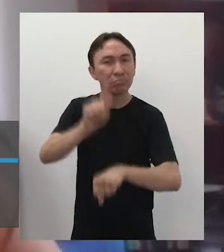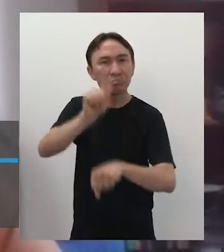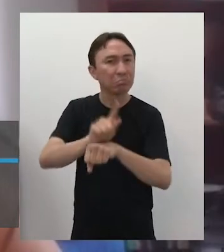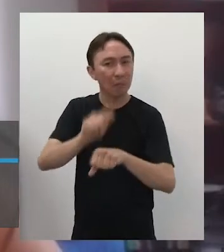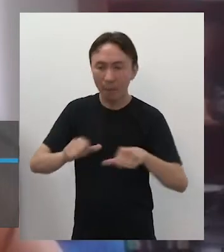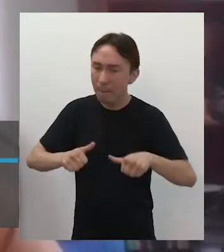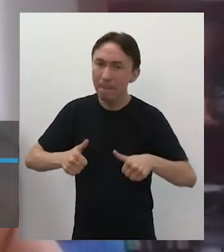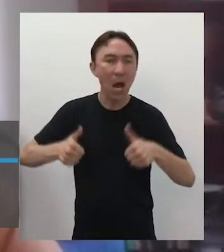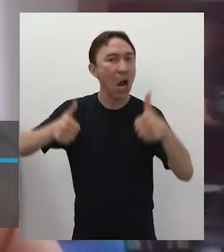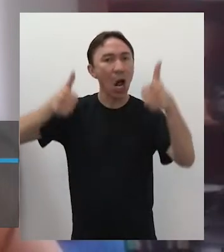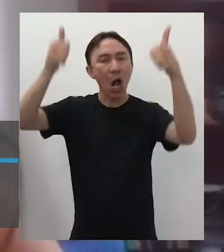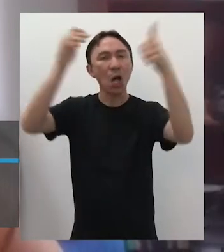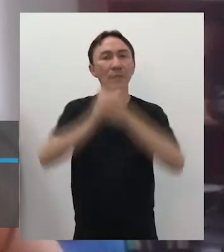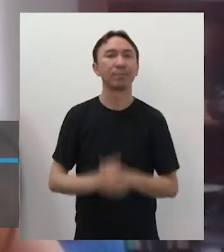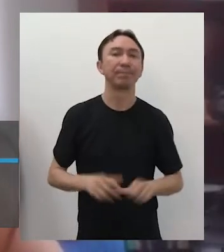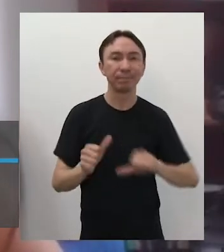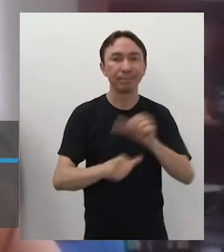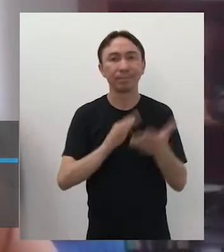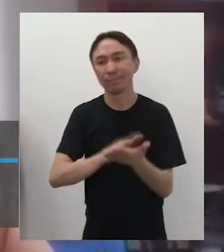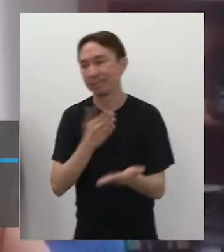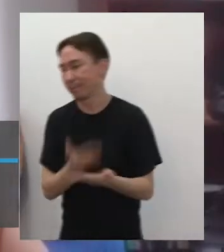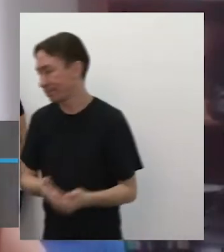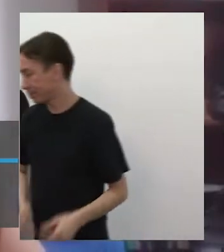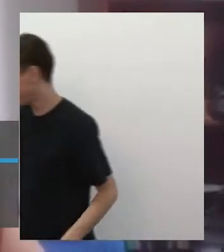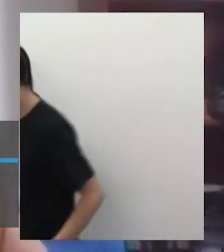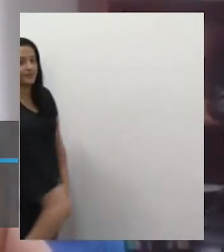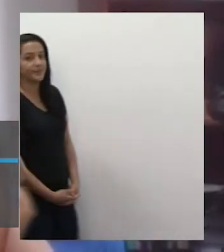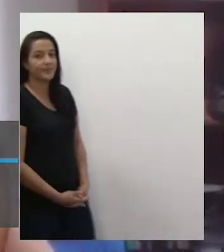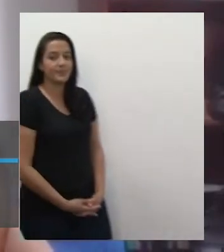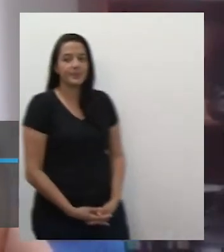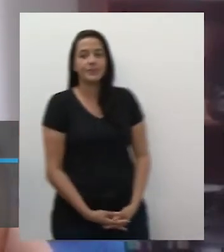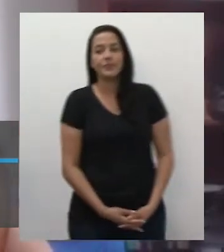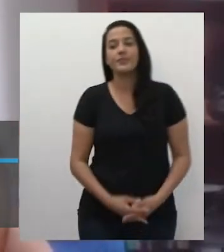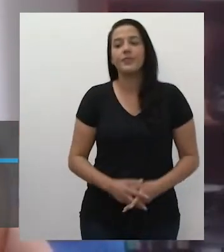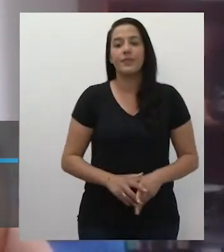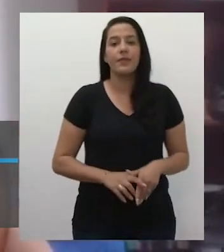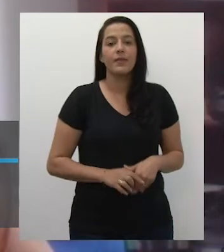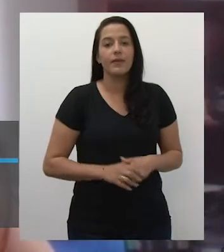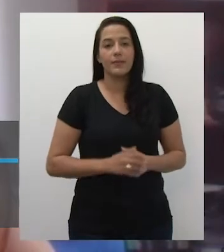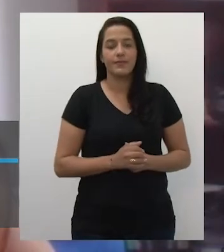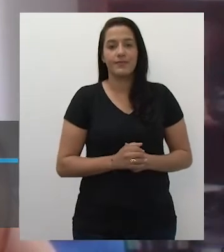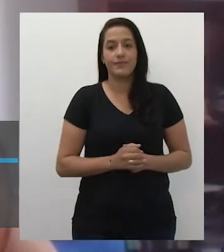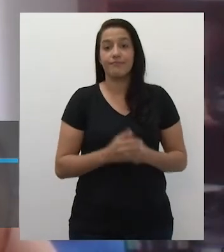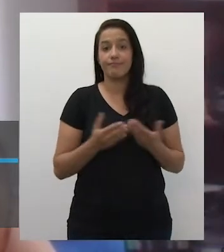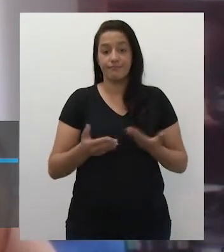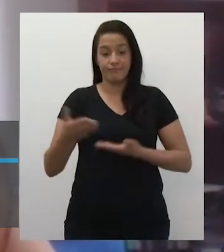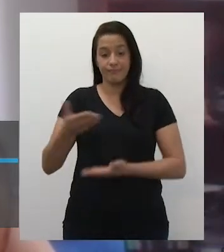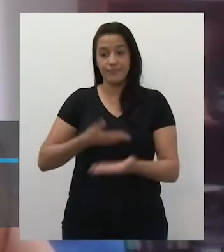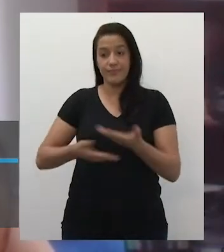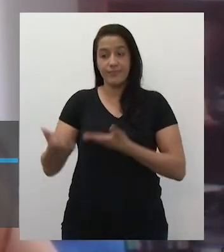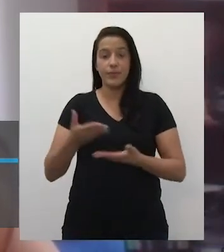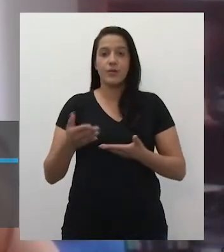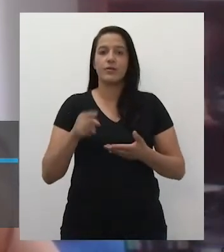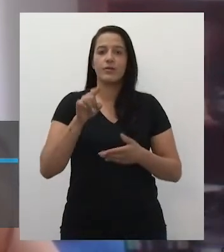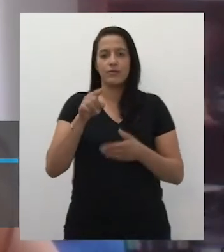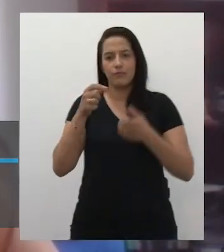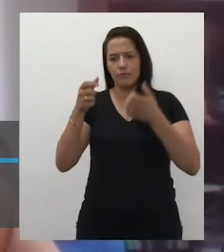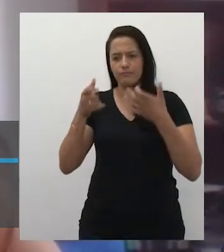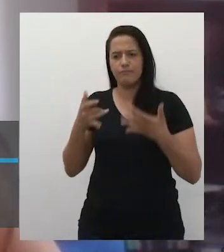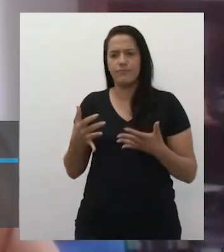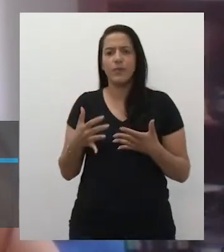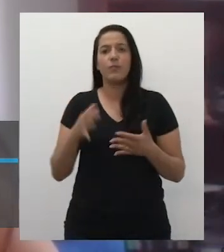né? Tanto da sua rotina, como que você se organiza e como você busca constantemente aprimorar